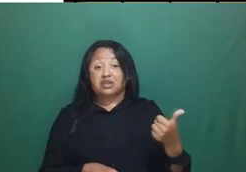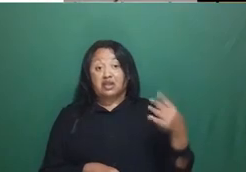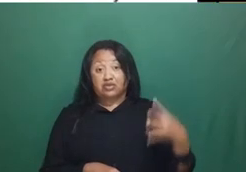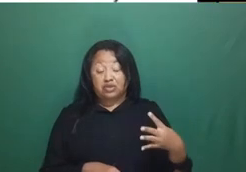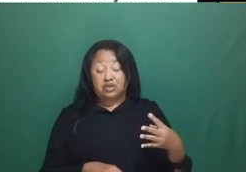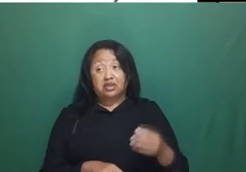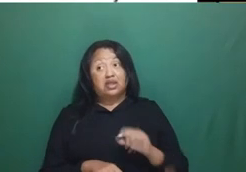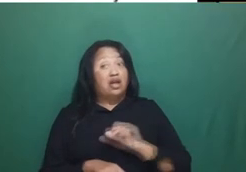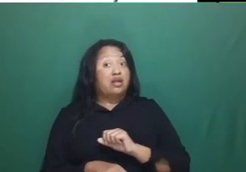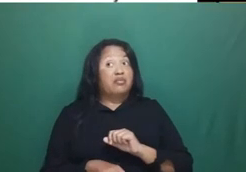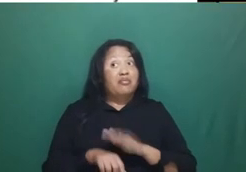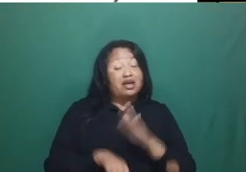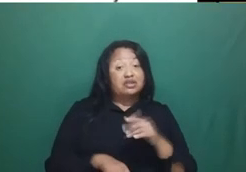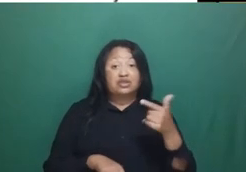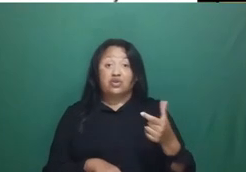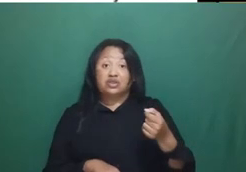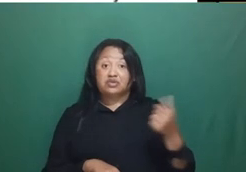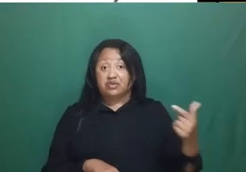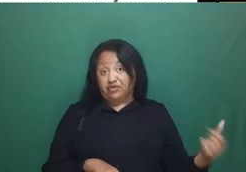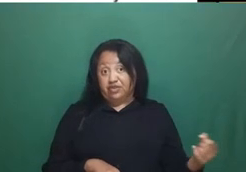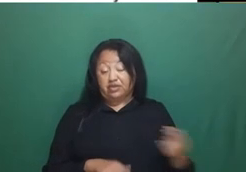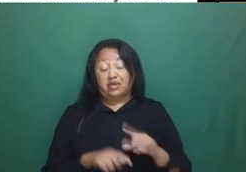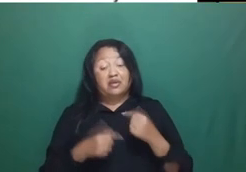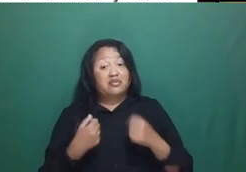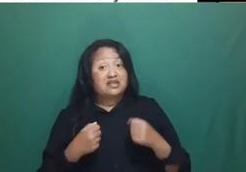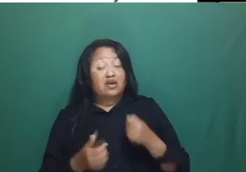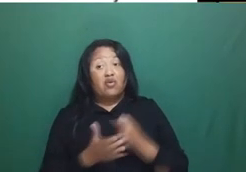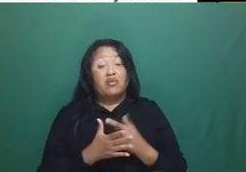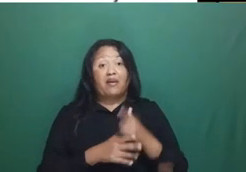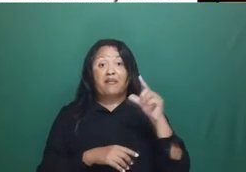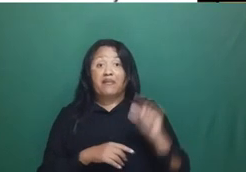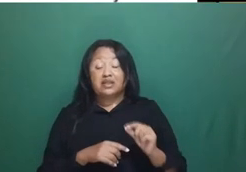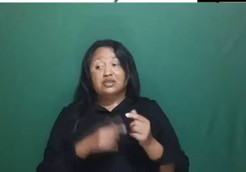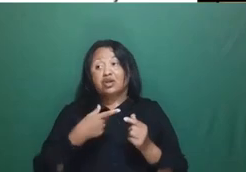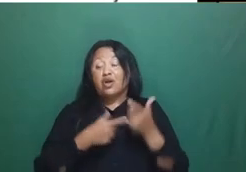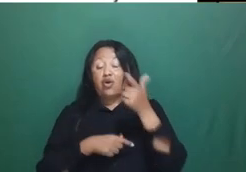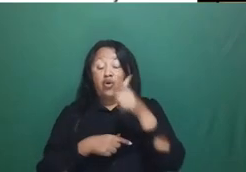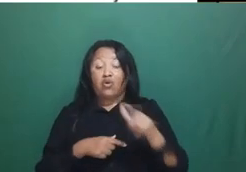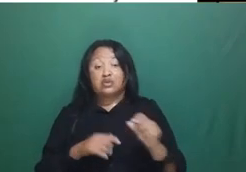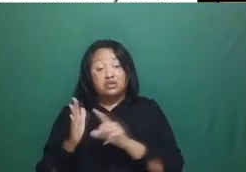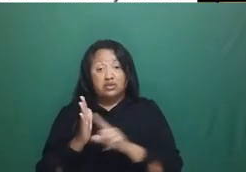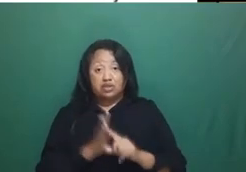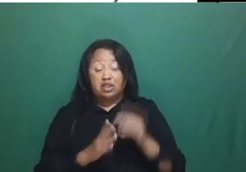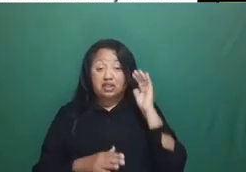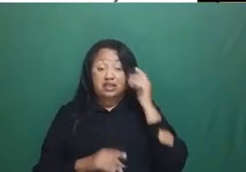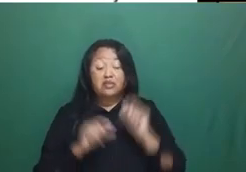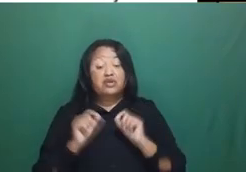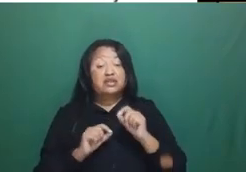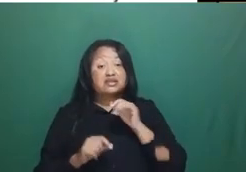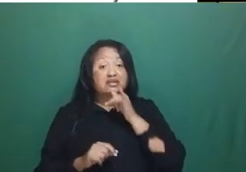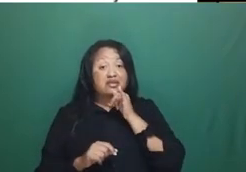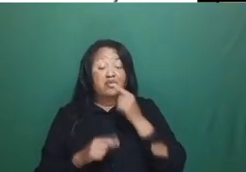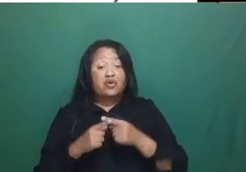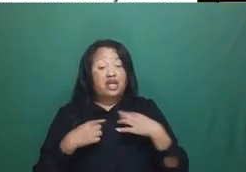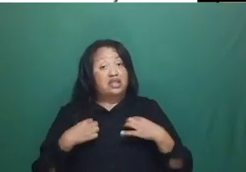esse sentimento em 2020 E aí ele diz que a gente precisa comprar menos e comprar a partir de outras lógicas né entender por exemplo Porque